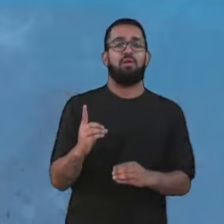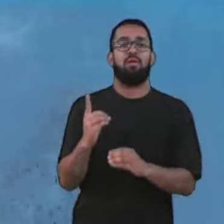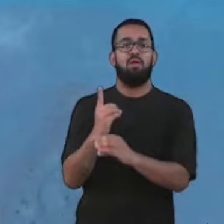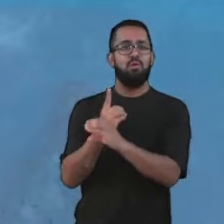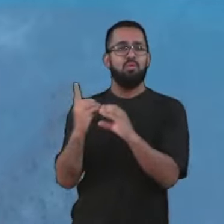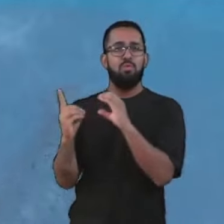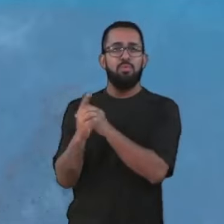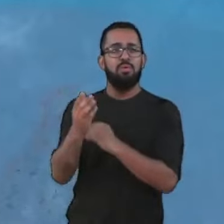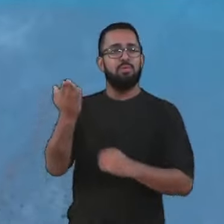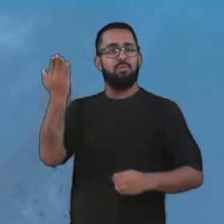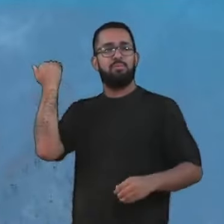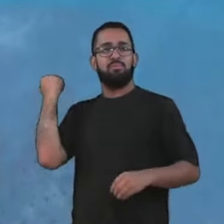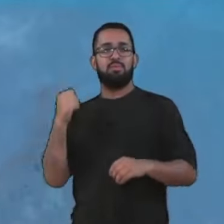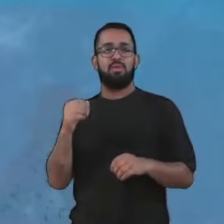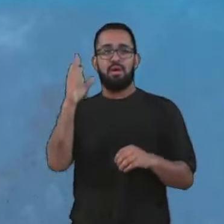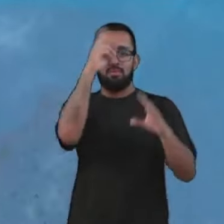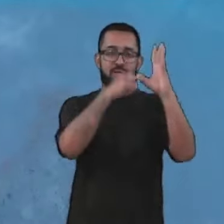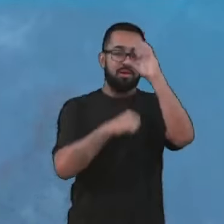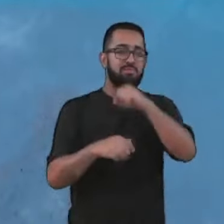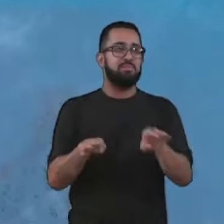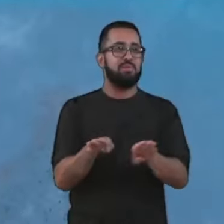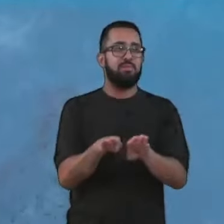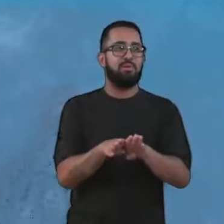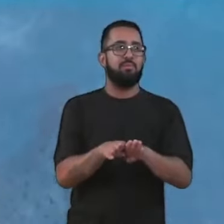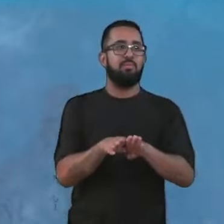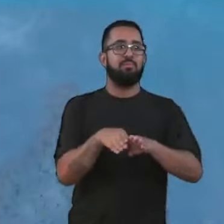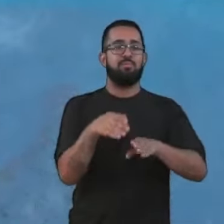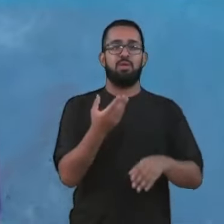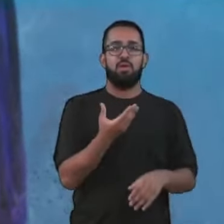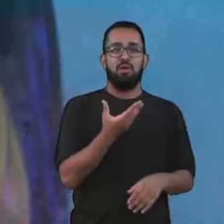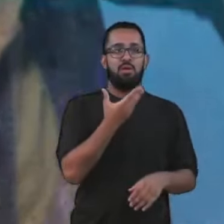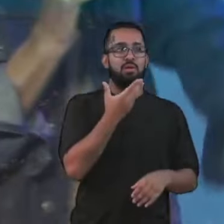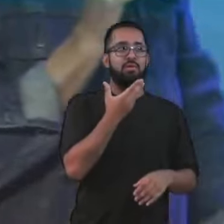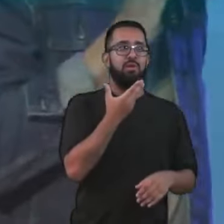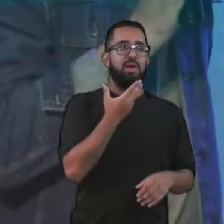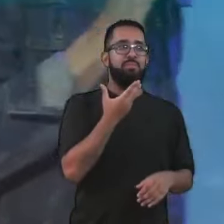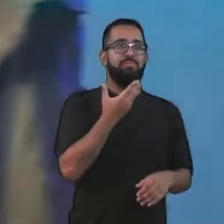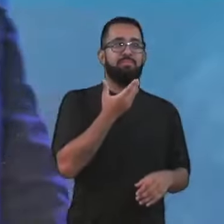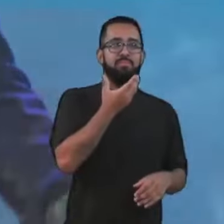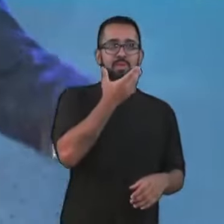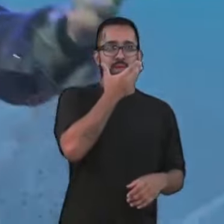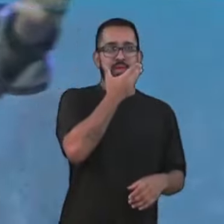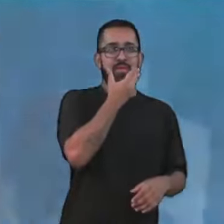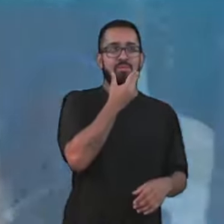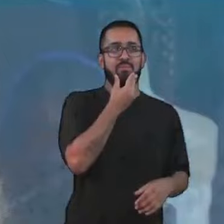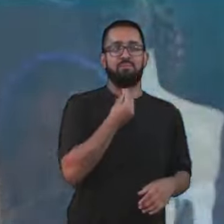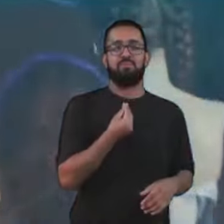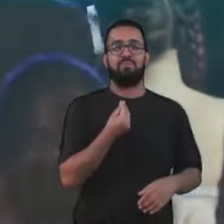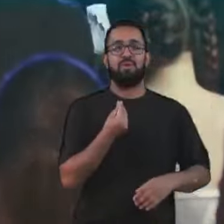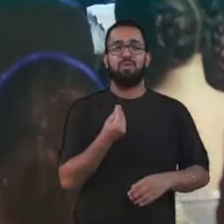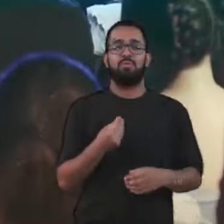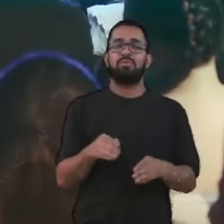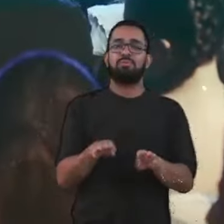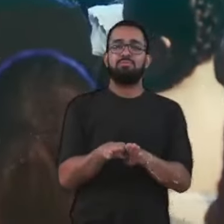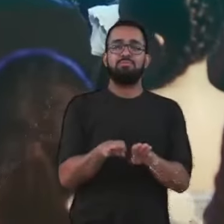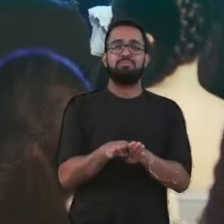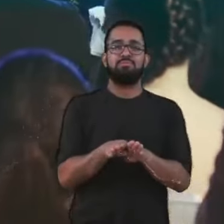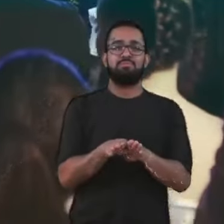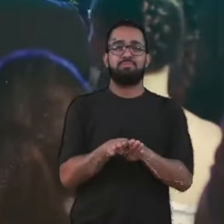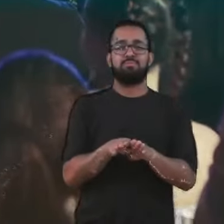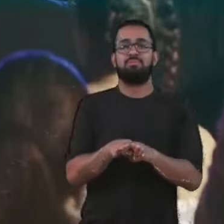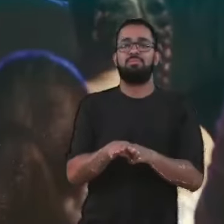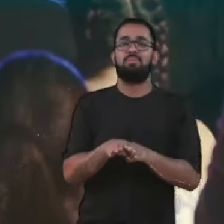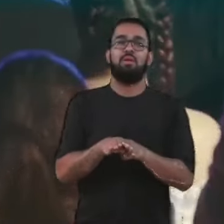Faz Jonas pegar o outro caminho. Arruma problema para ele e para os outros. Quase que os outros morrem por causa da insatisfação